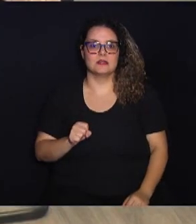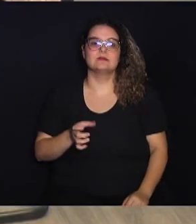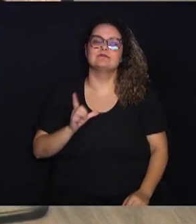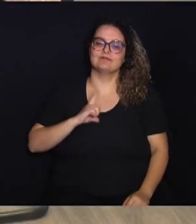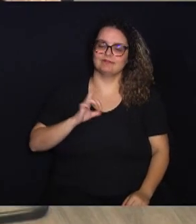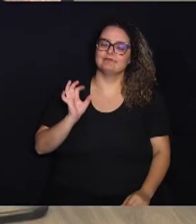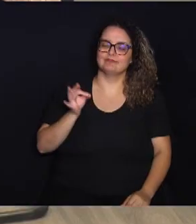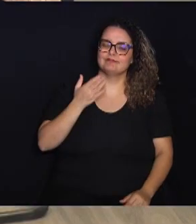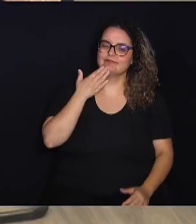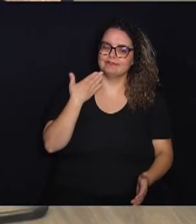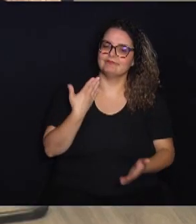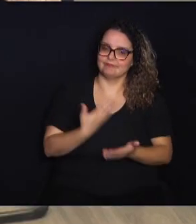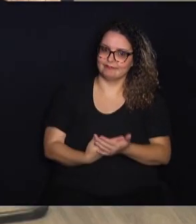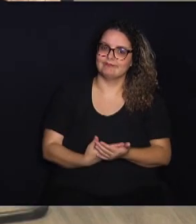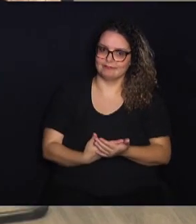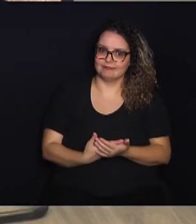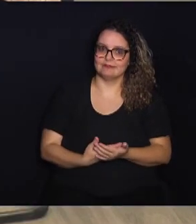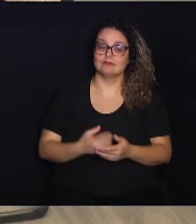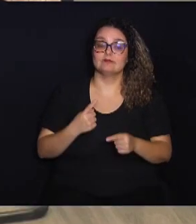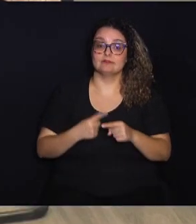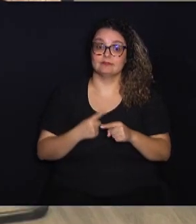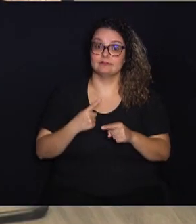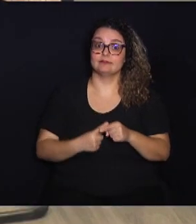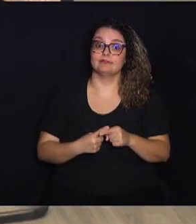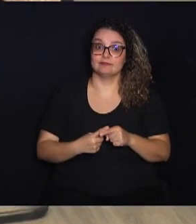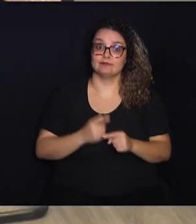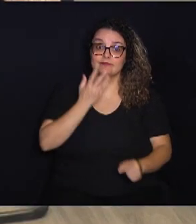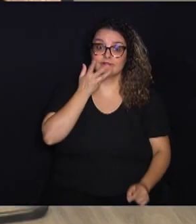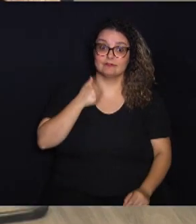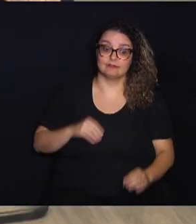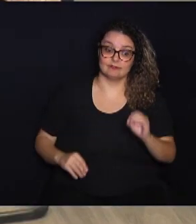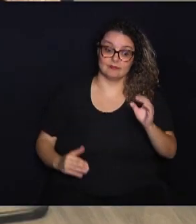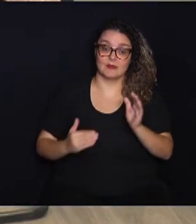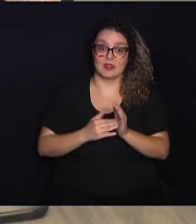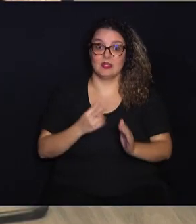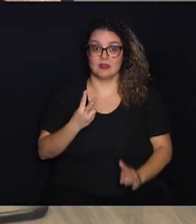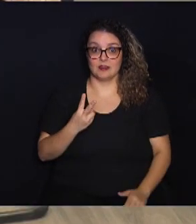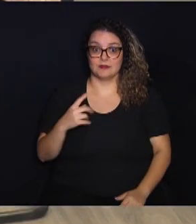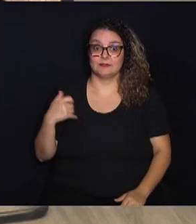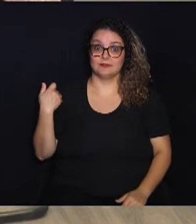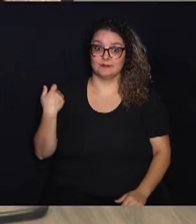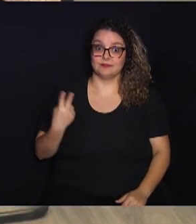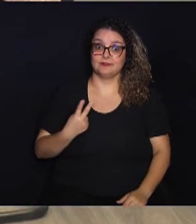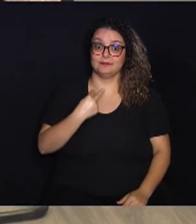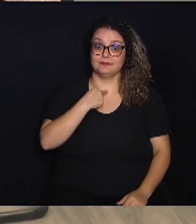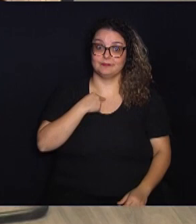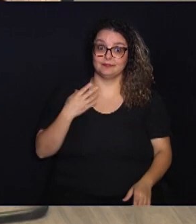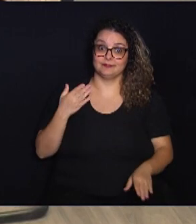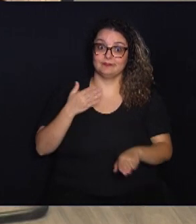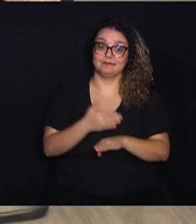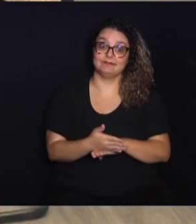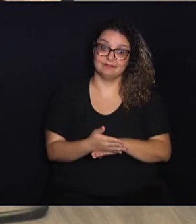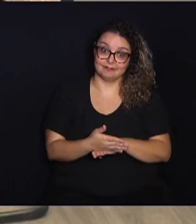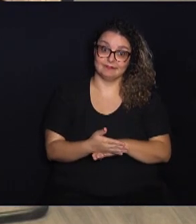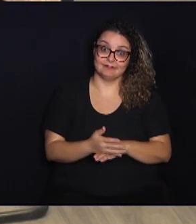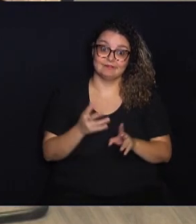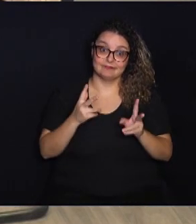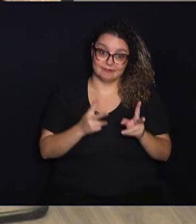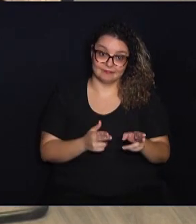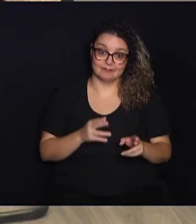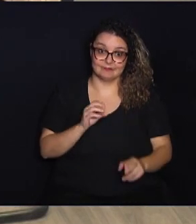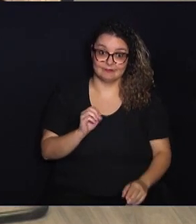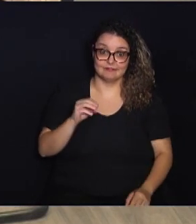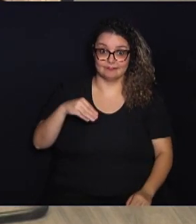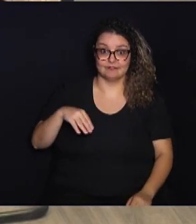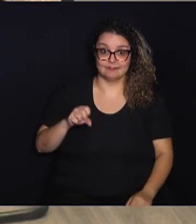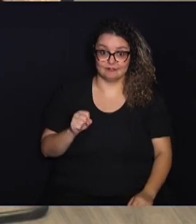você vai se surpreender porque criança de 0 a 2 anos não pode acessar, né, de acordo com a